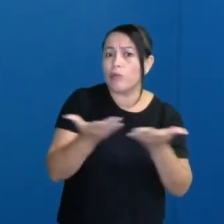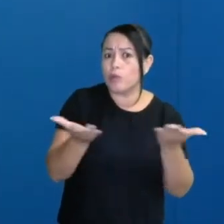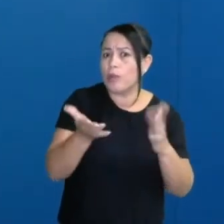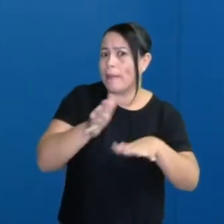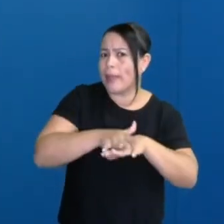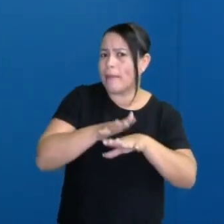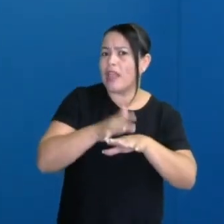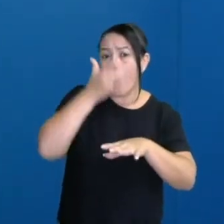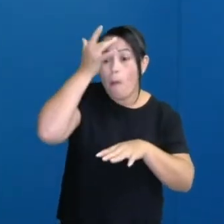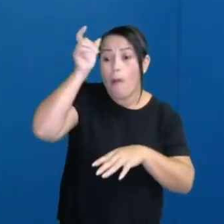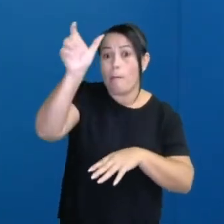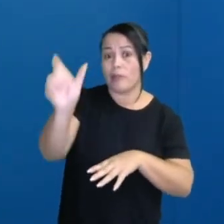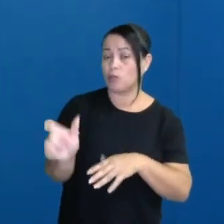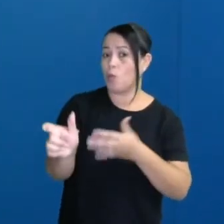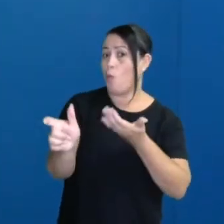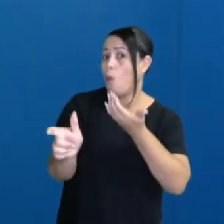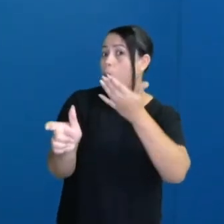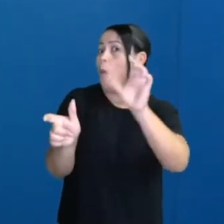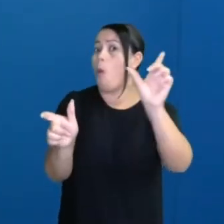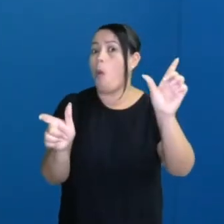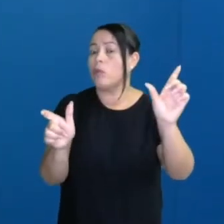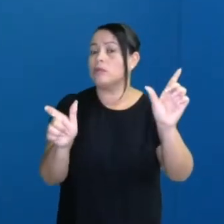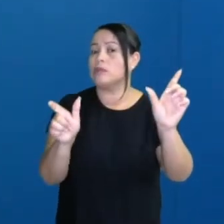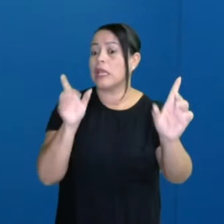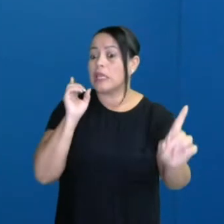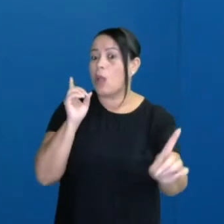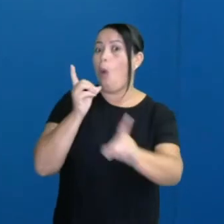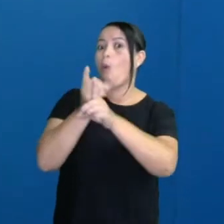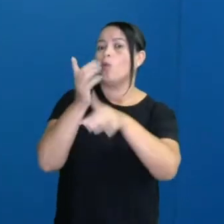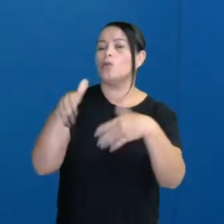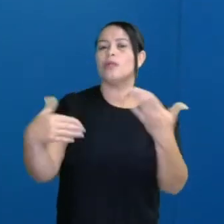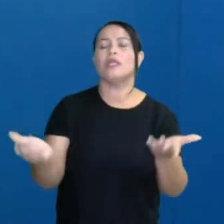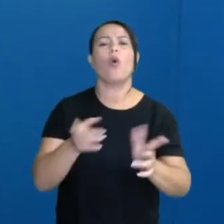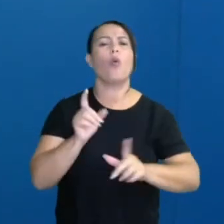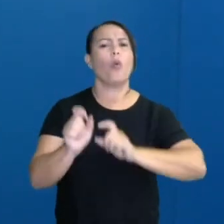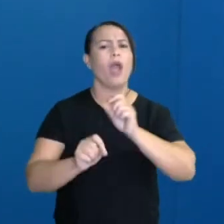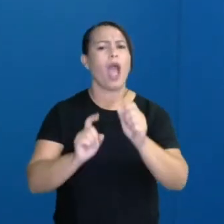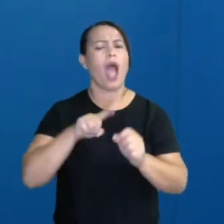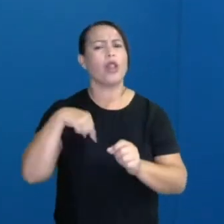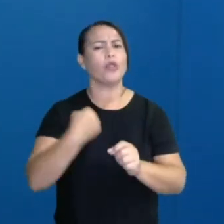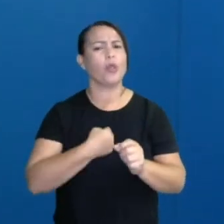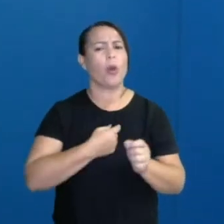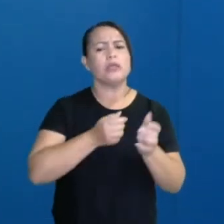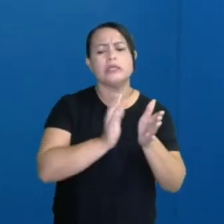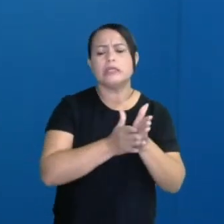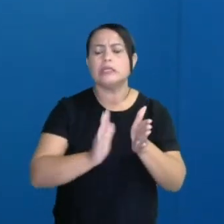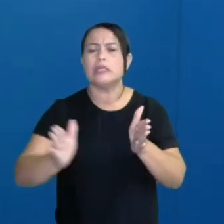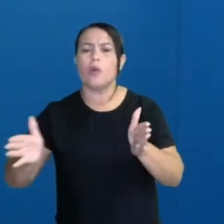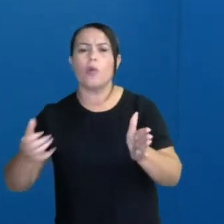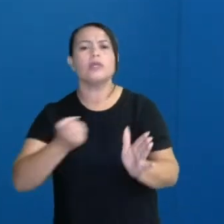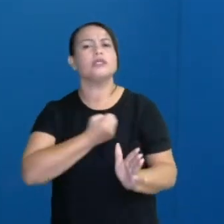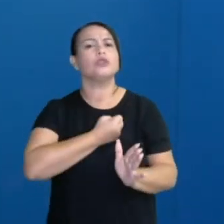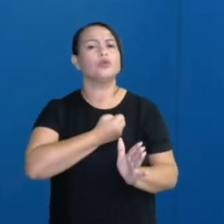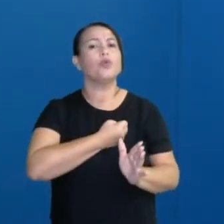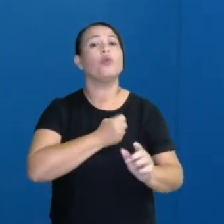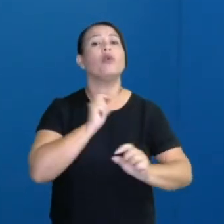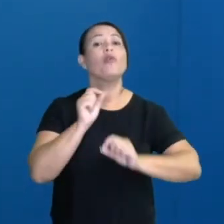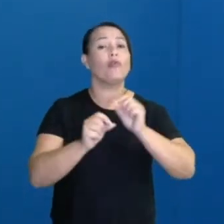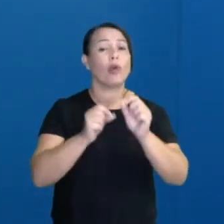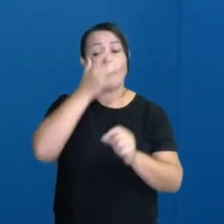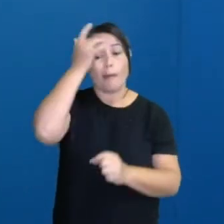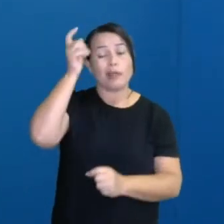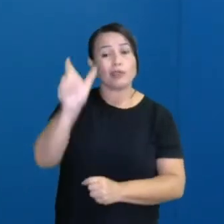alguém, alguma pessoa descobriu, né? Então, a nossa sequência numérica, ela foi descoberta